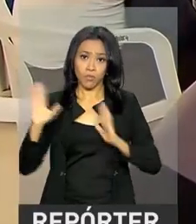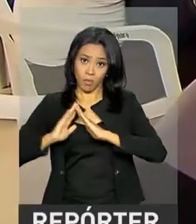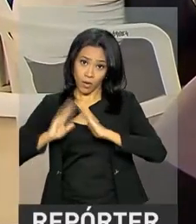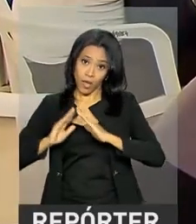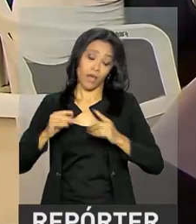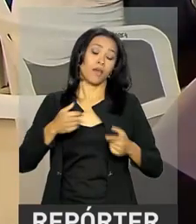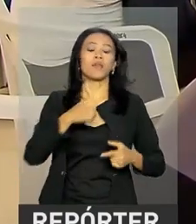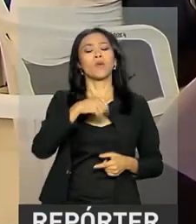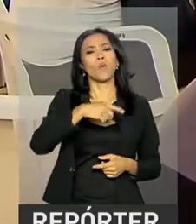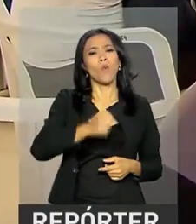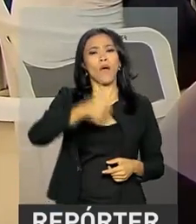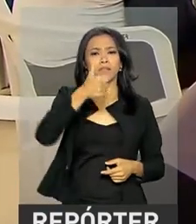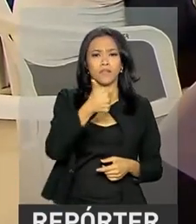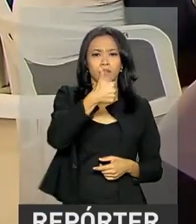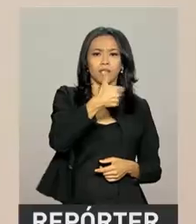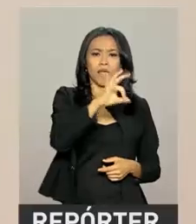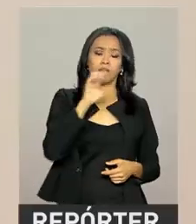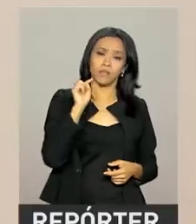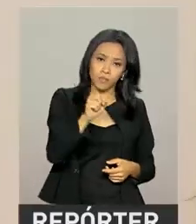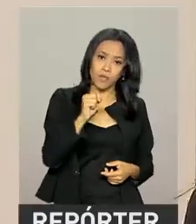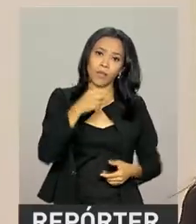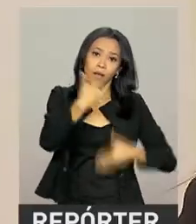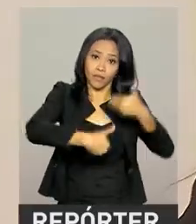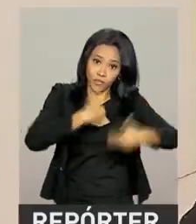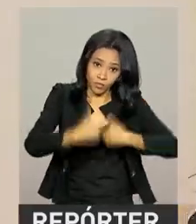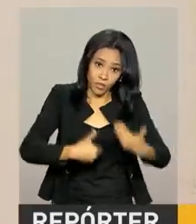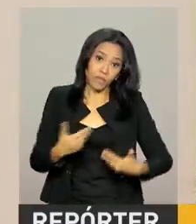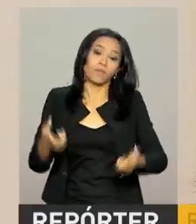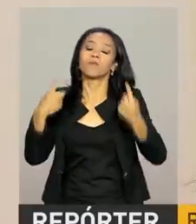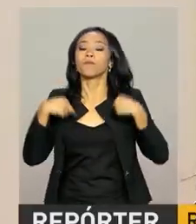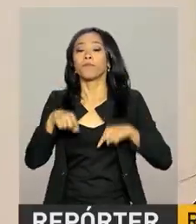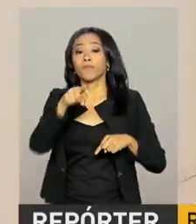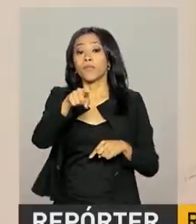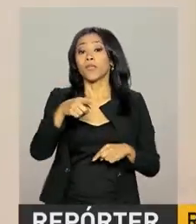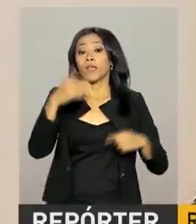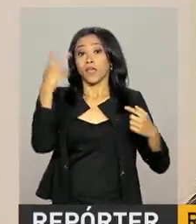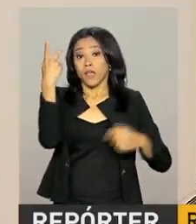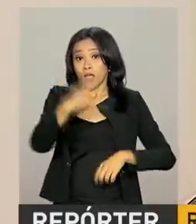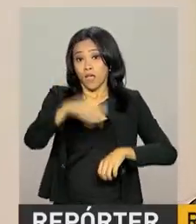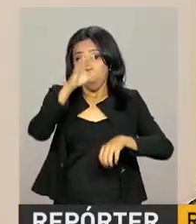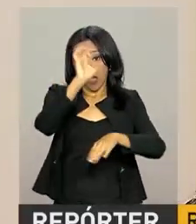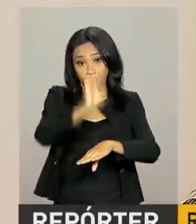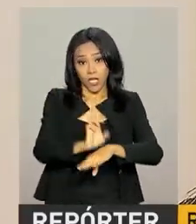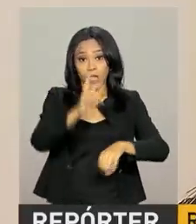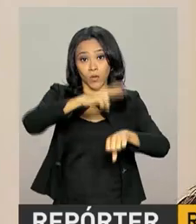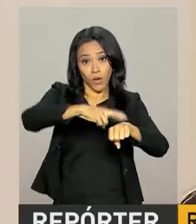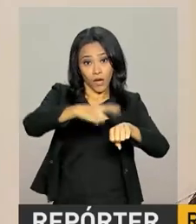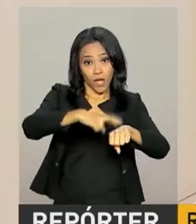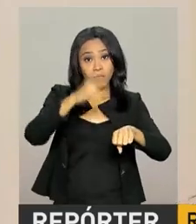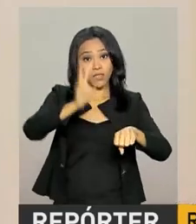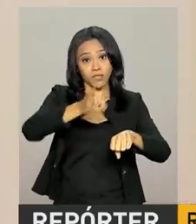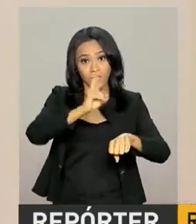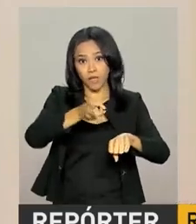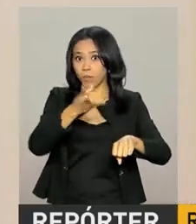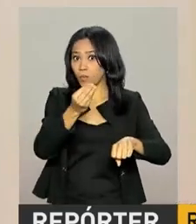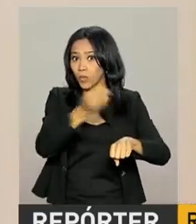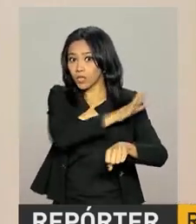mil agendamentos para atendimento. Roraima sempre contou com um número significativo de